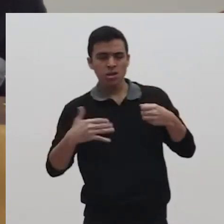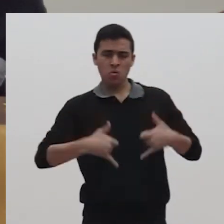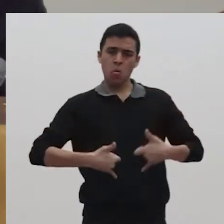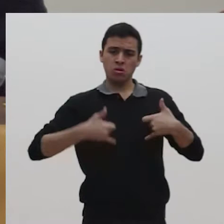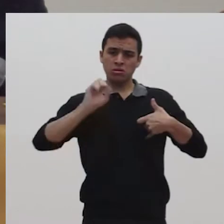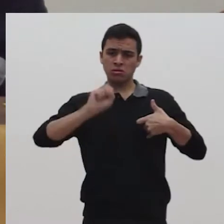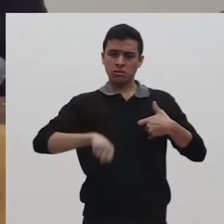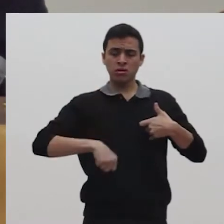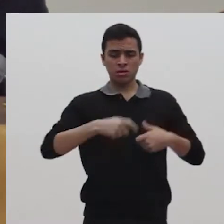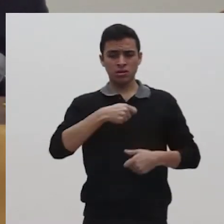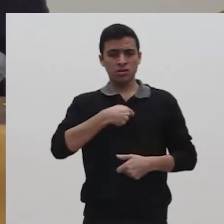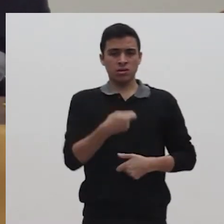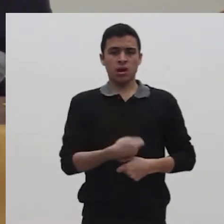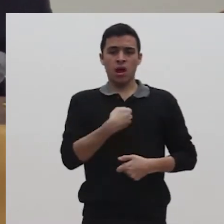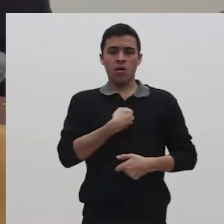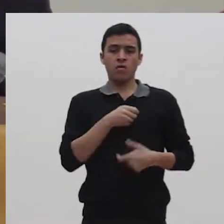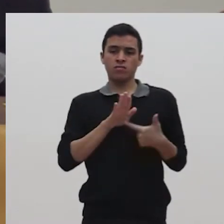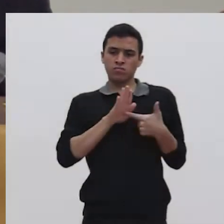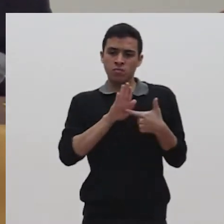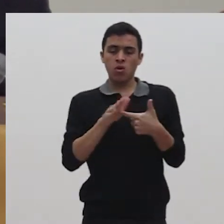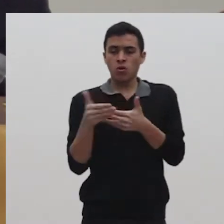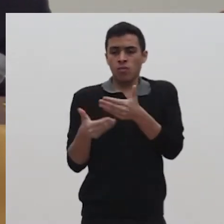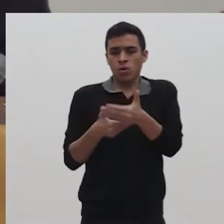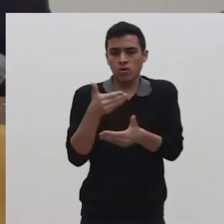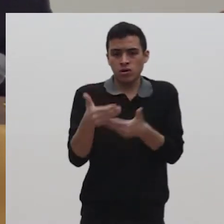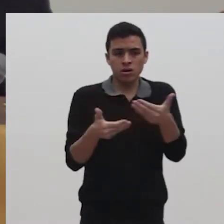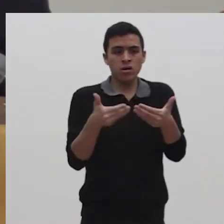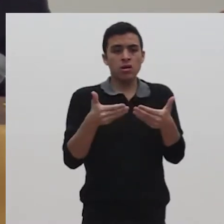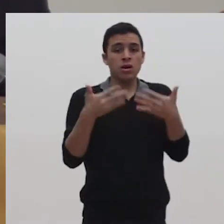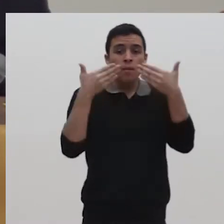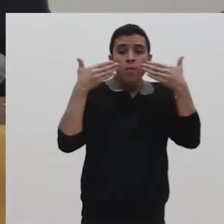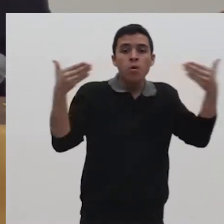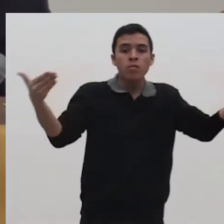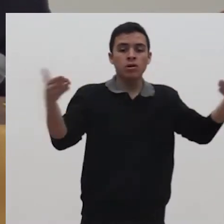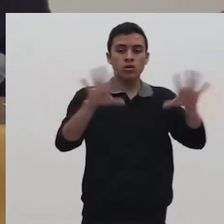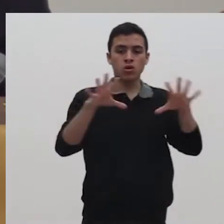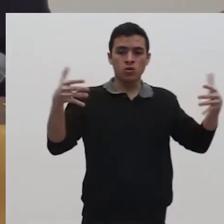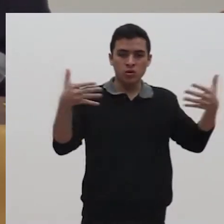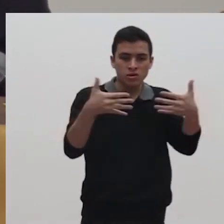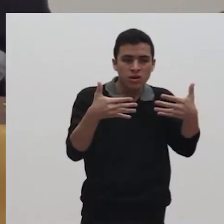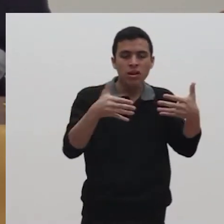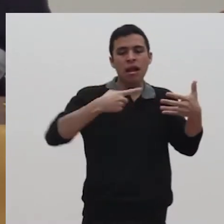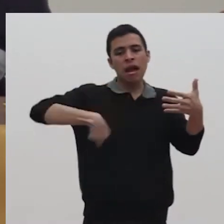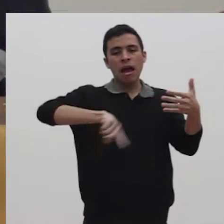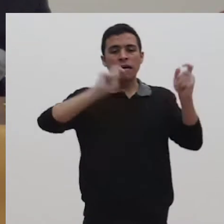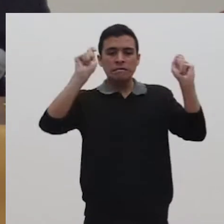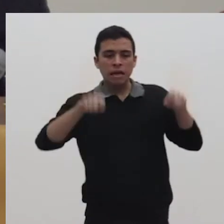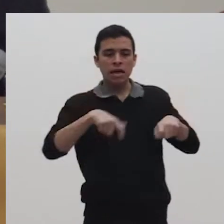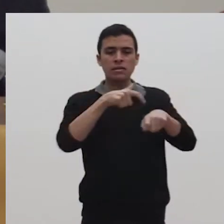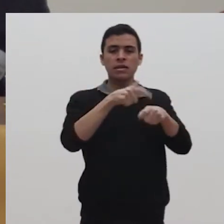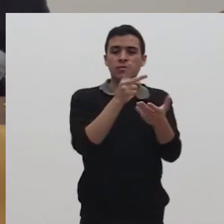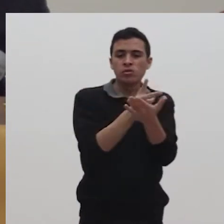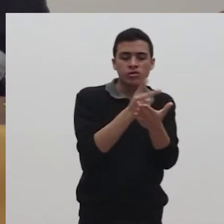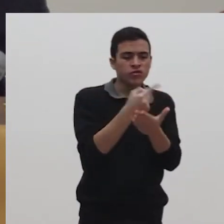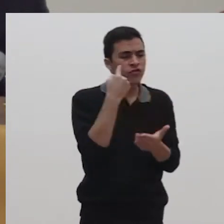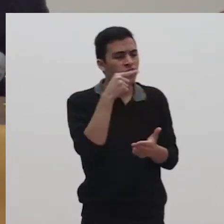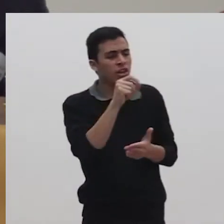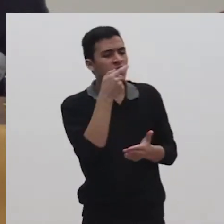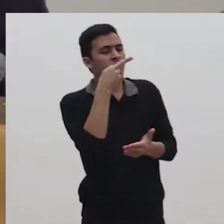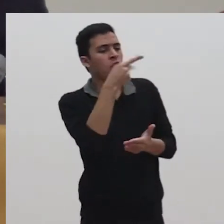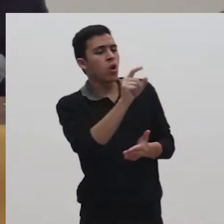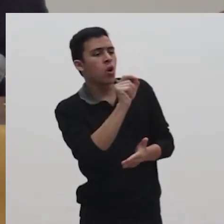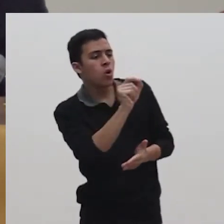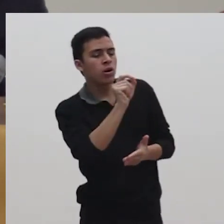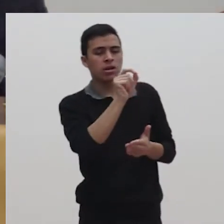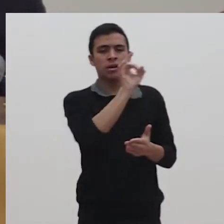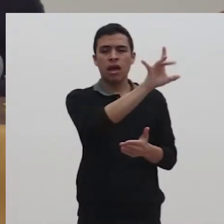de ter sido a relatora do processo que publicizou as sessões dos conselhos, e assim a gente pode, a todo tempo, conferir quem falou o quê